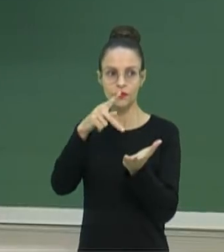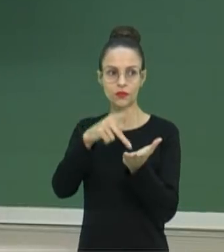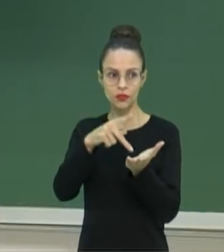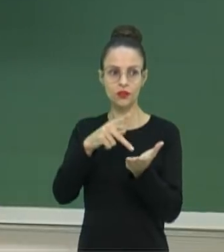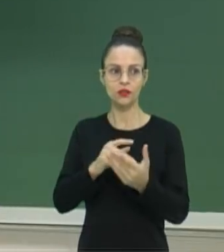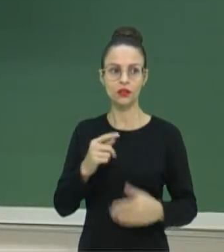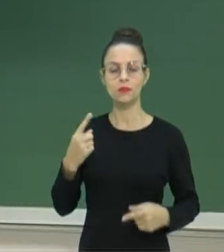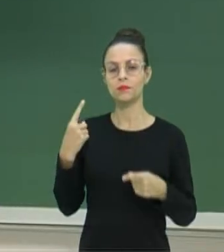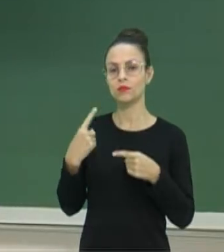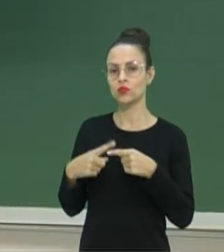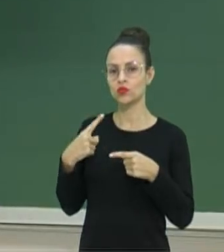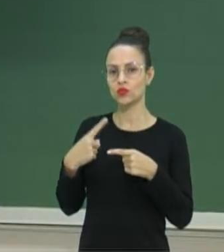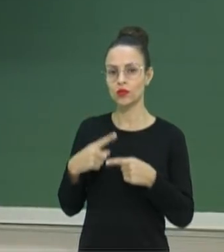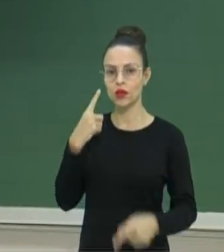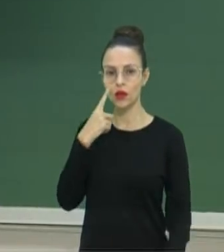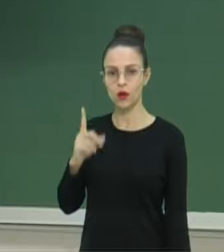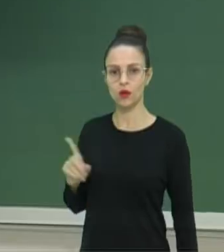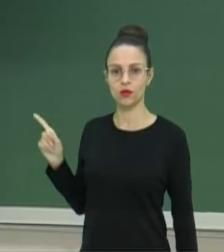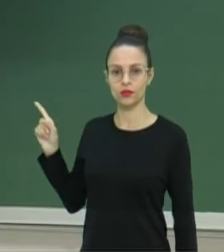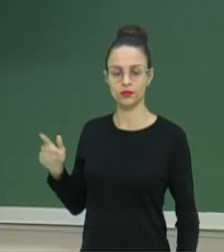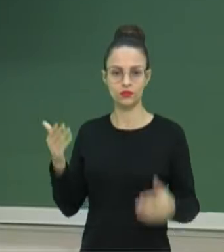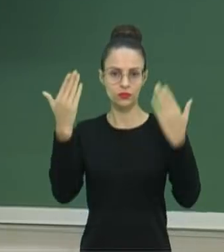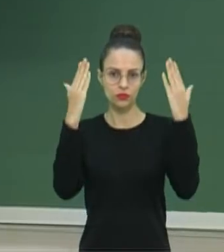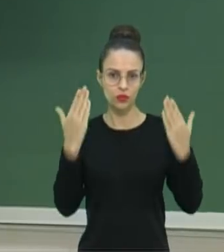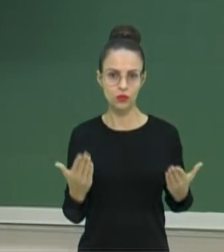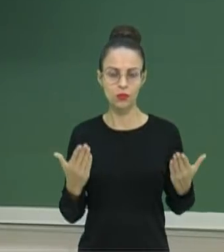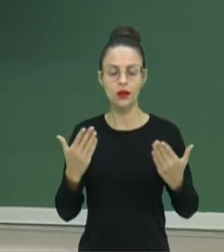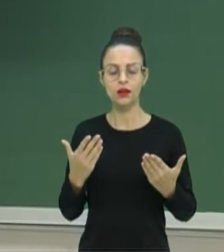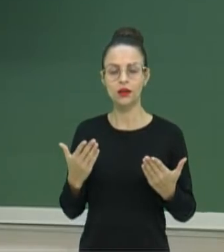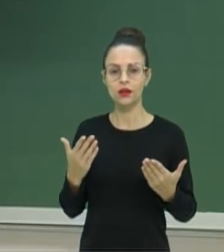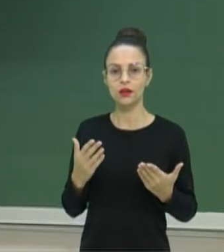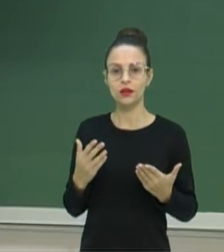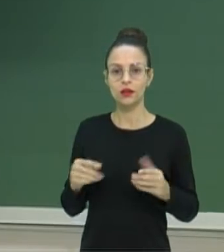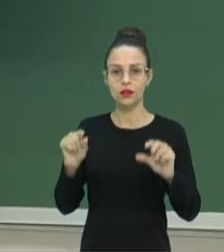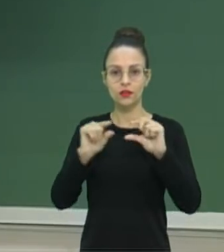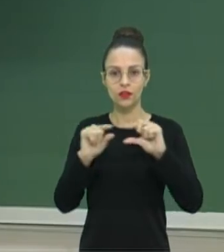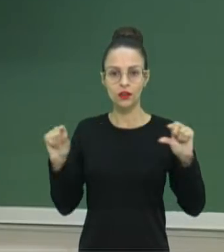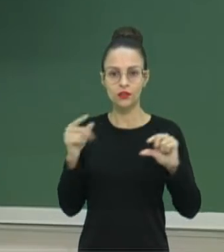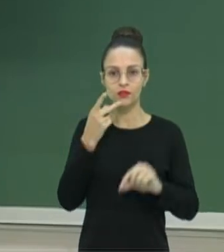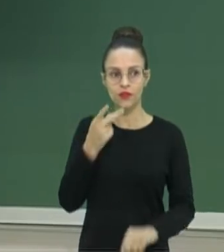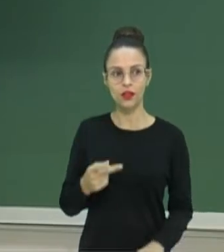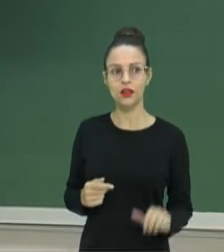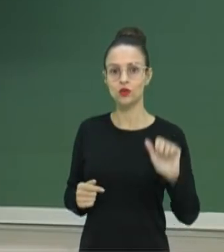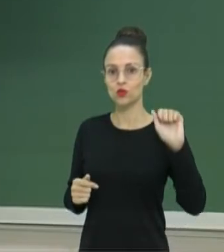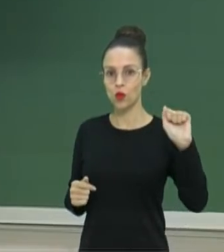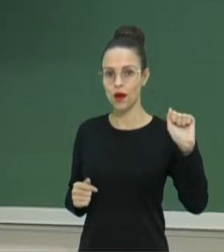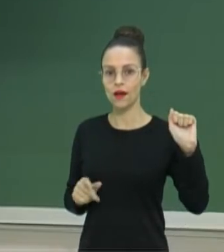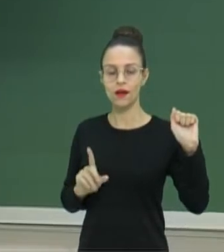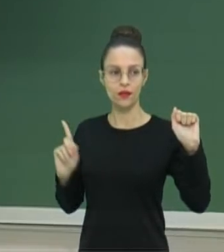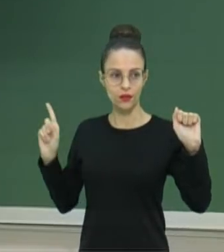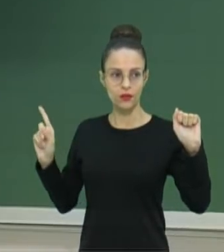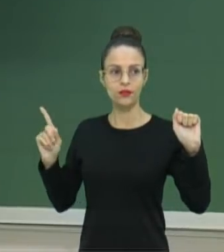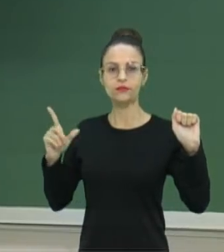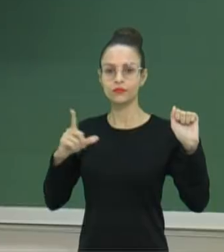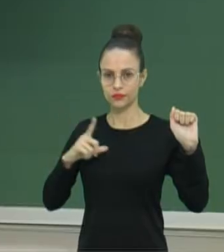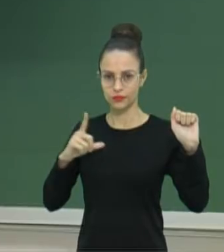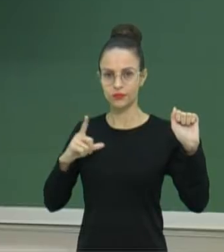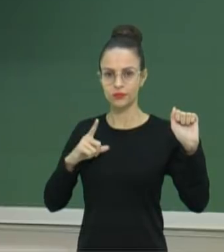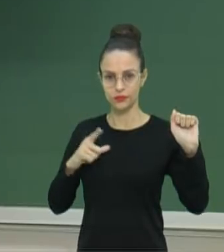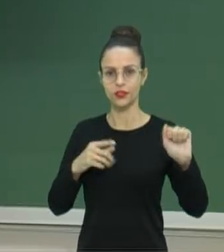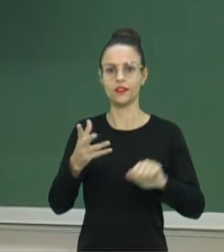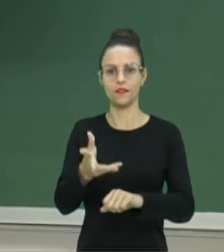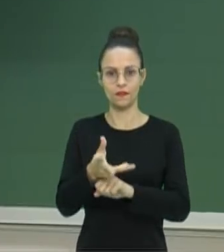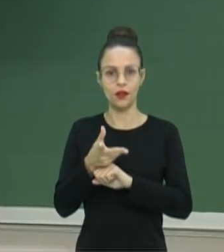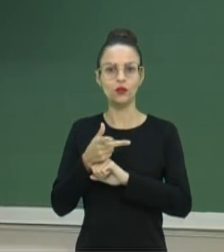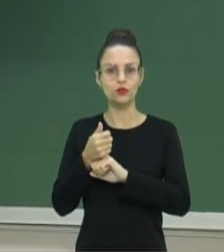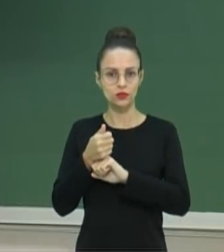né? Por quê? Veja o seguinte, ele falou para mim, né, que aqui no ponto A você tem uma certa